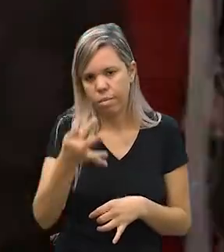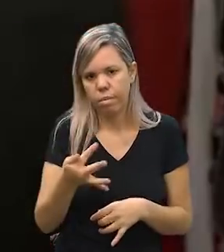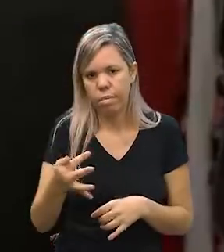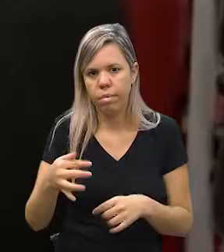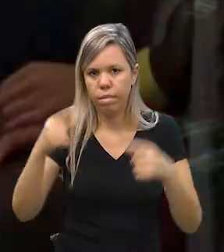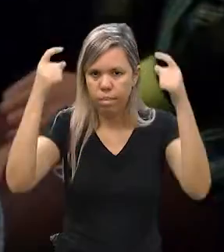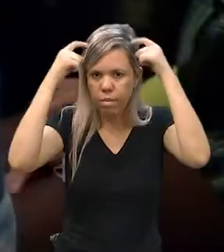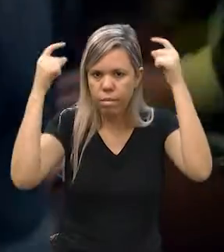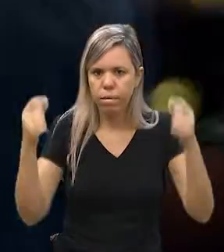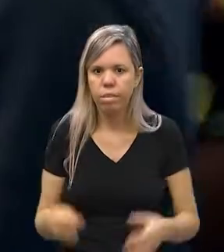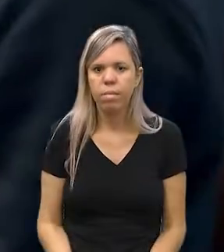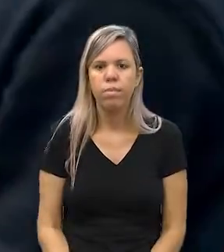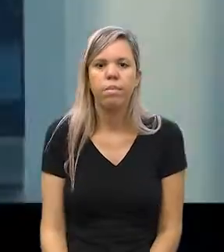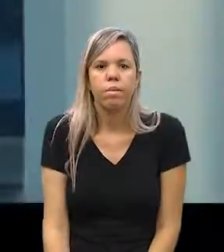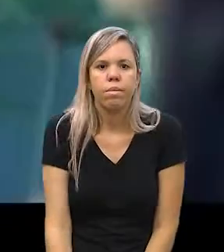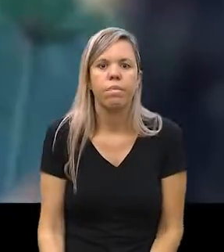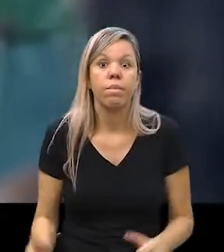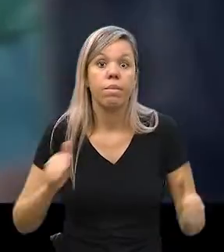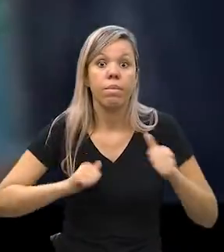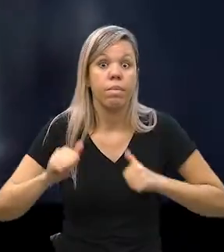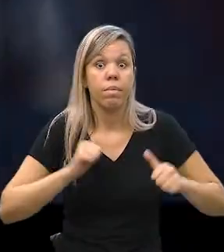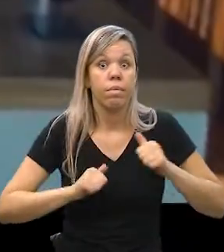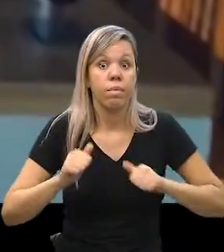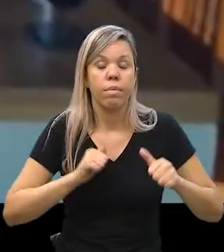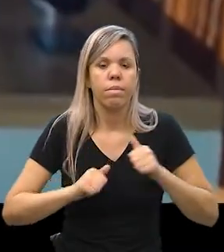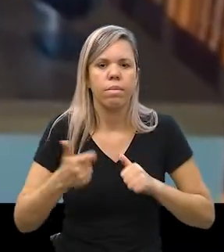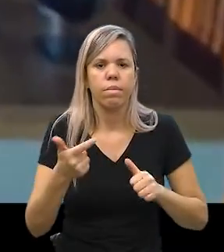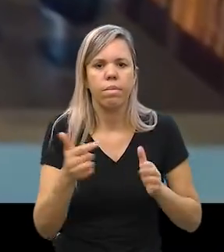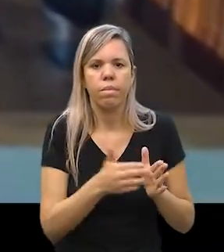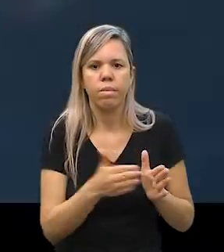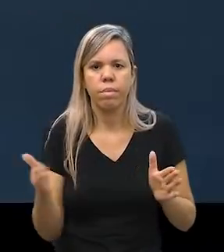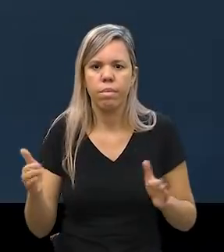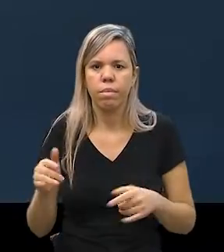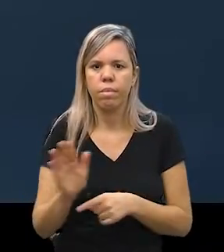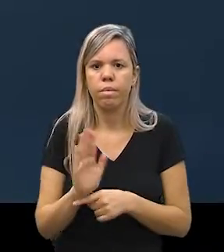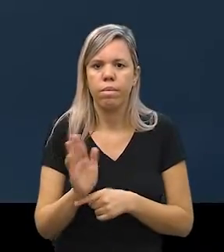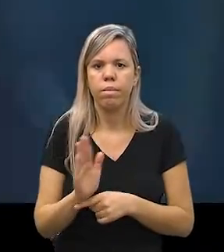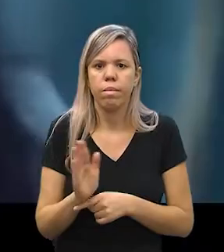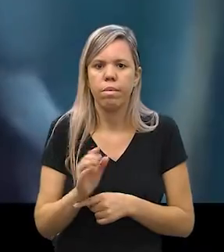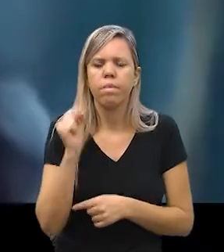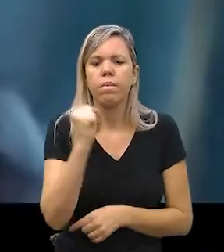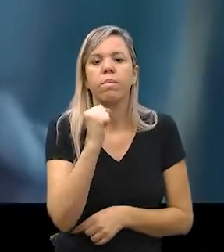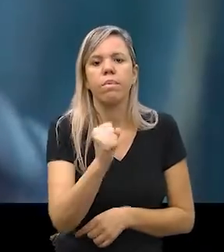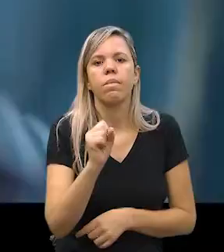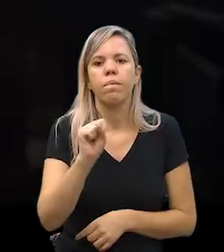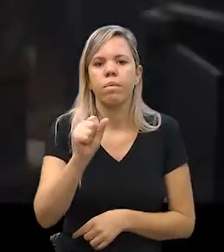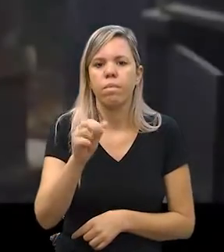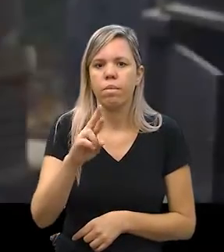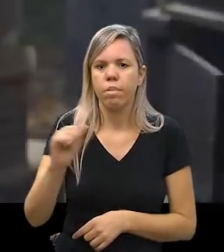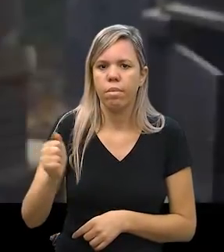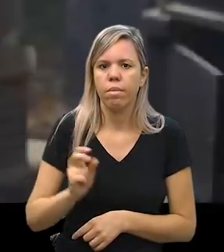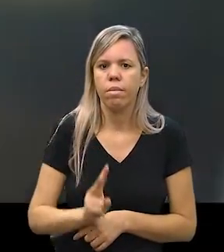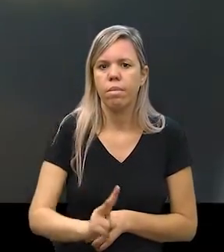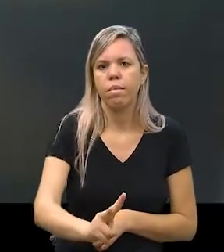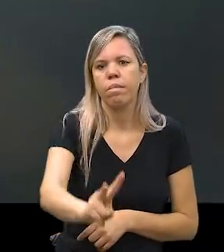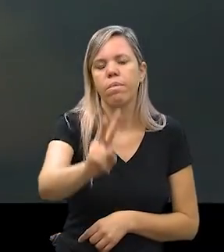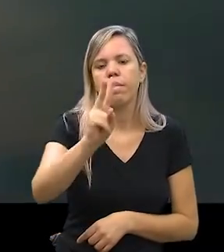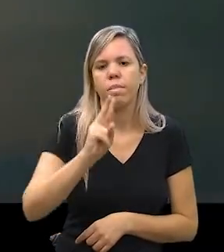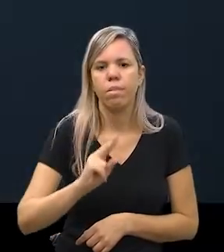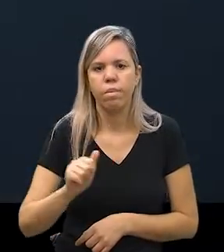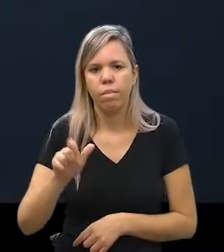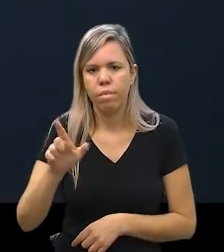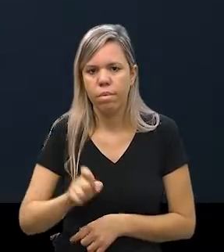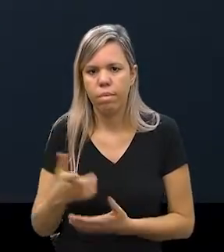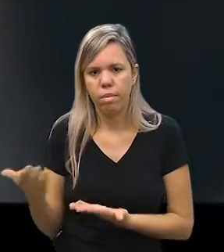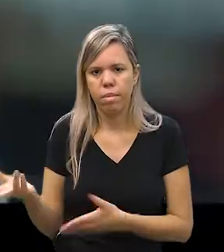Disney+. E para os ansiosos, vem aí a segunda temporada da série Quem Matou Sarah. É a continuação da saga de